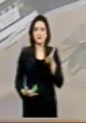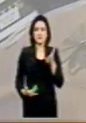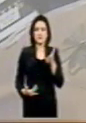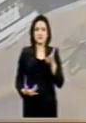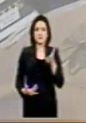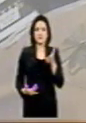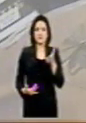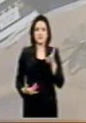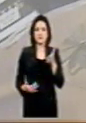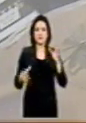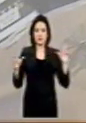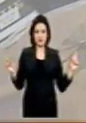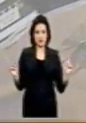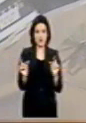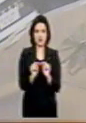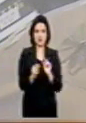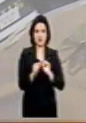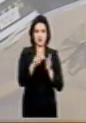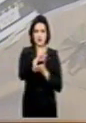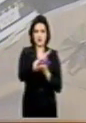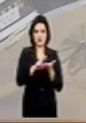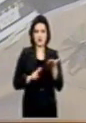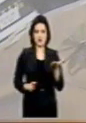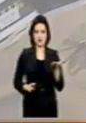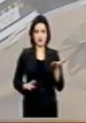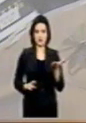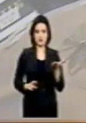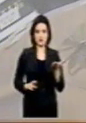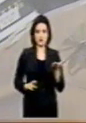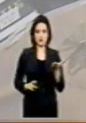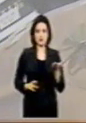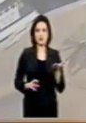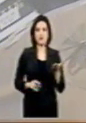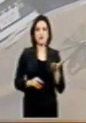nesta síntese que fiz do relatório na reclamação